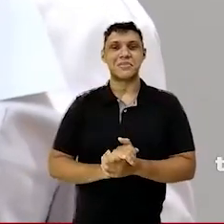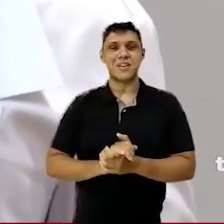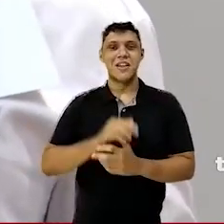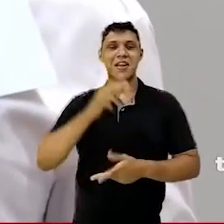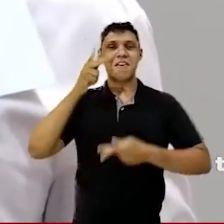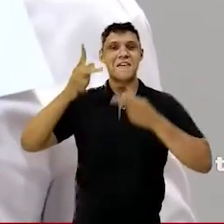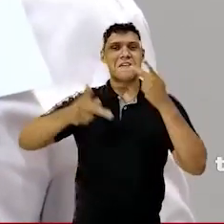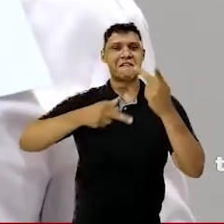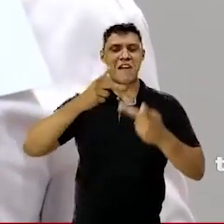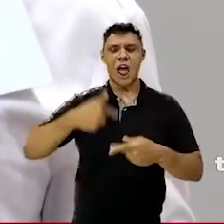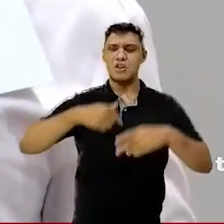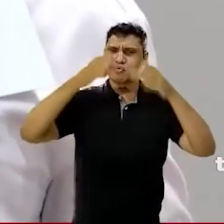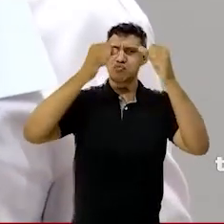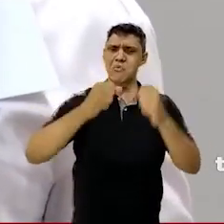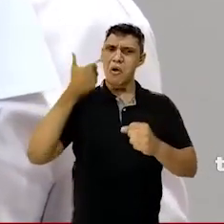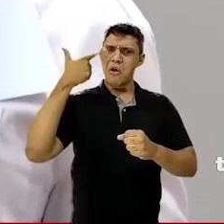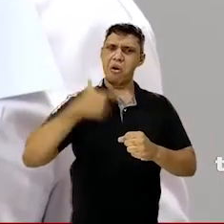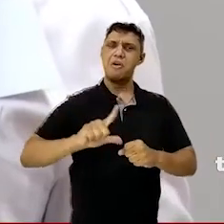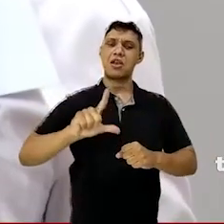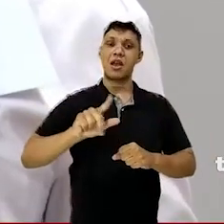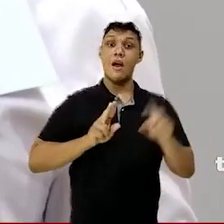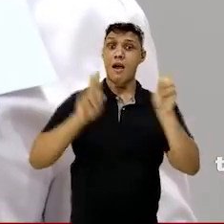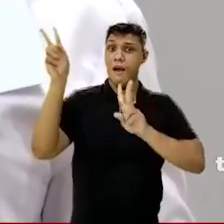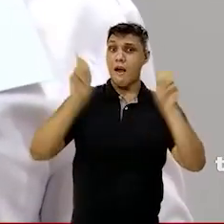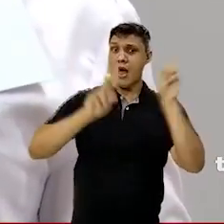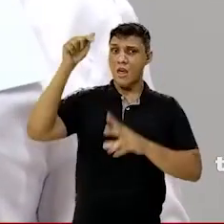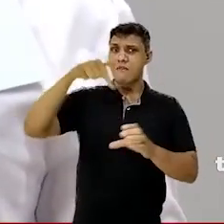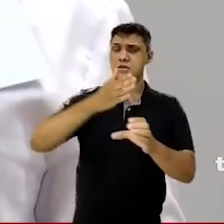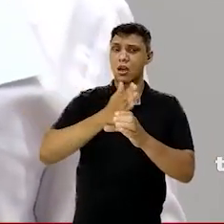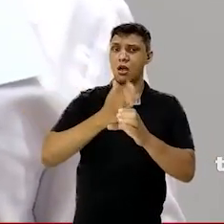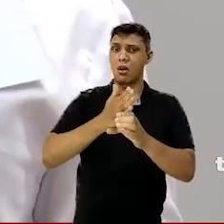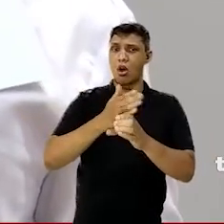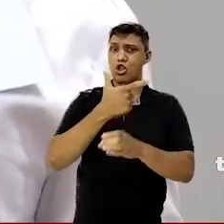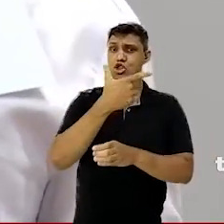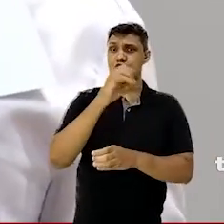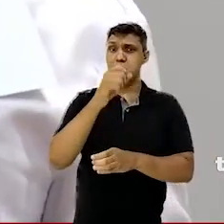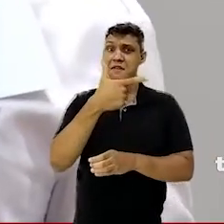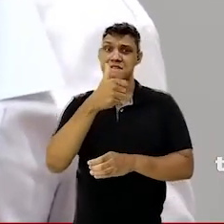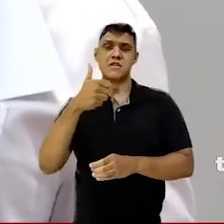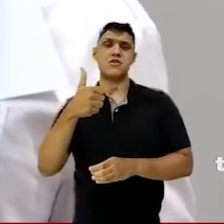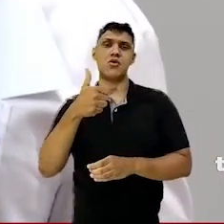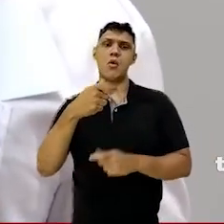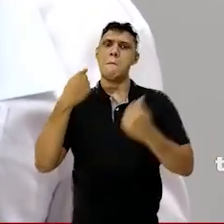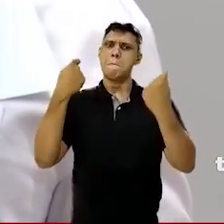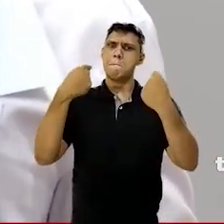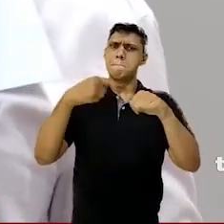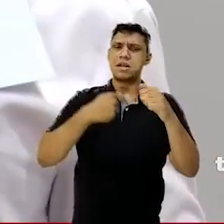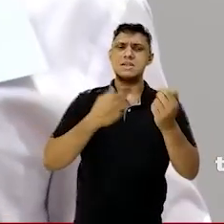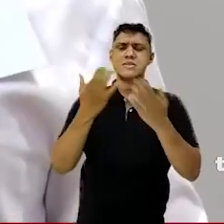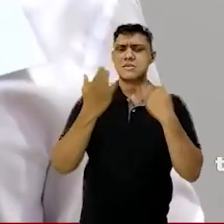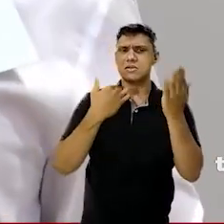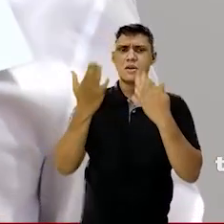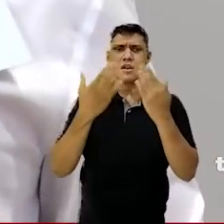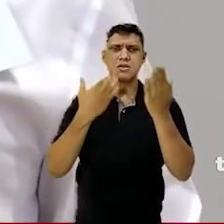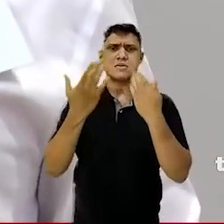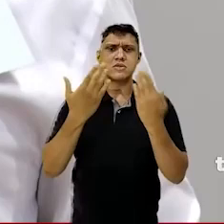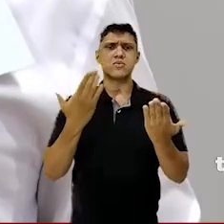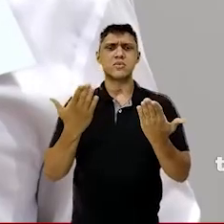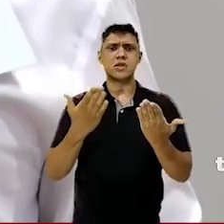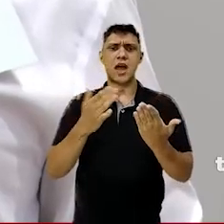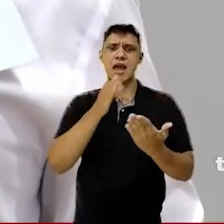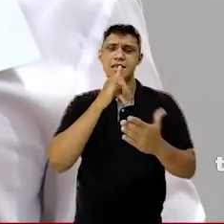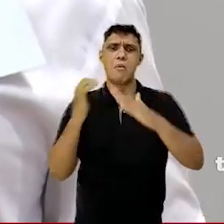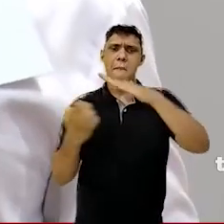nossas potencialidades, Carnaval de Caicó em 2021, a gente precisa fazer uma discussão com o setor